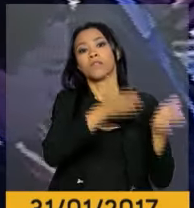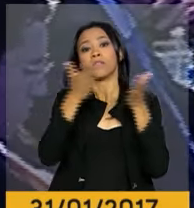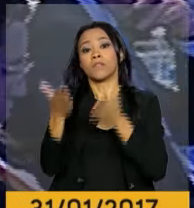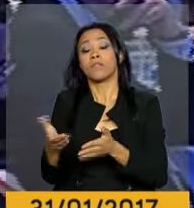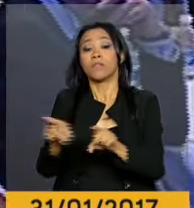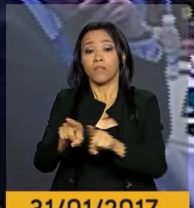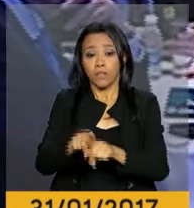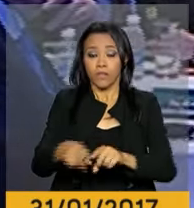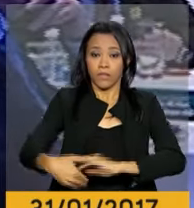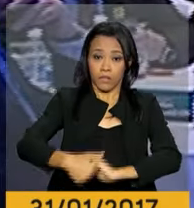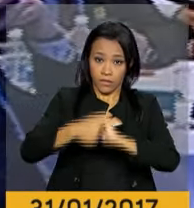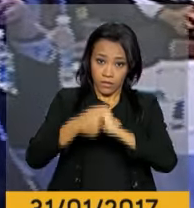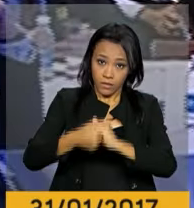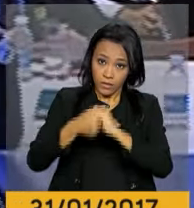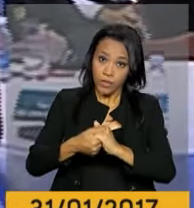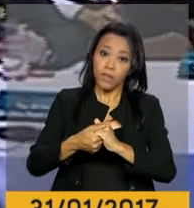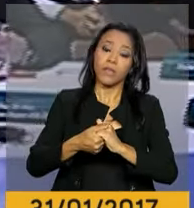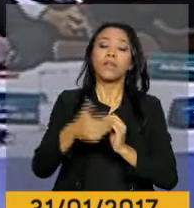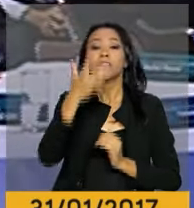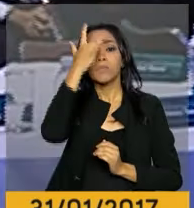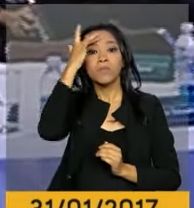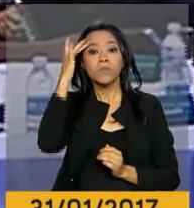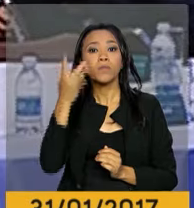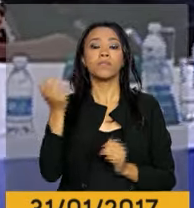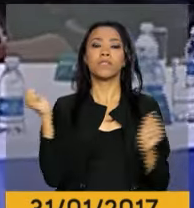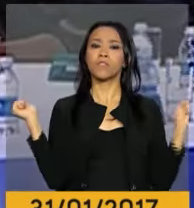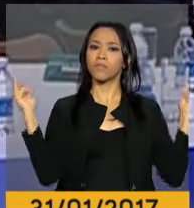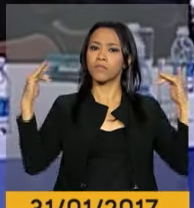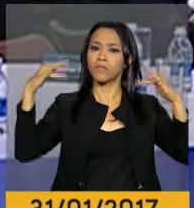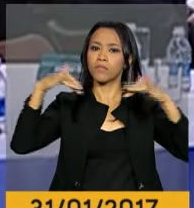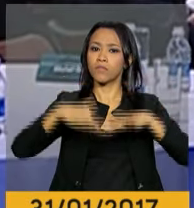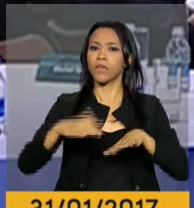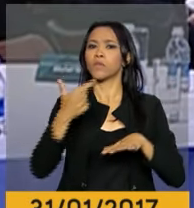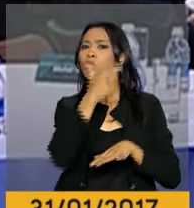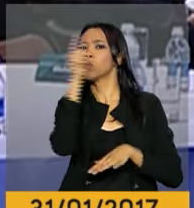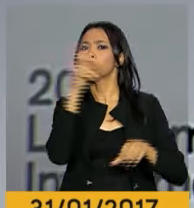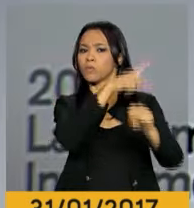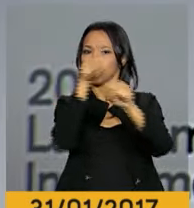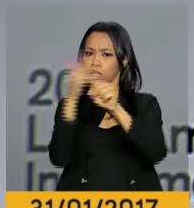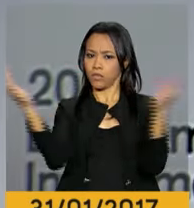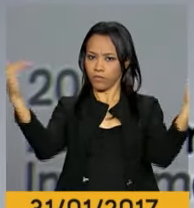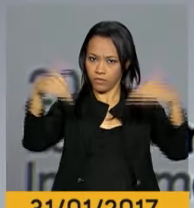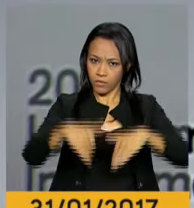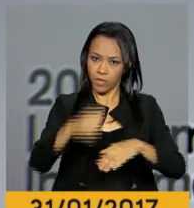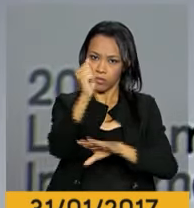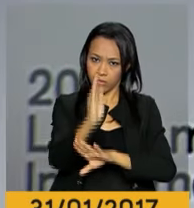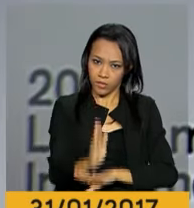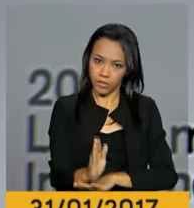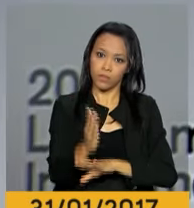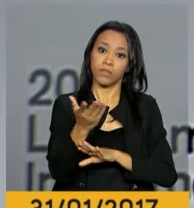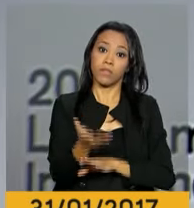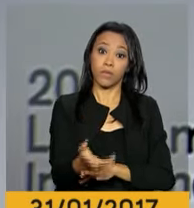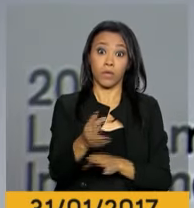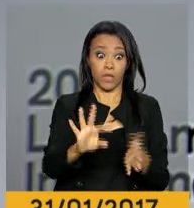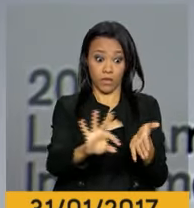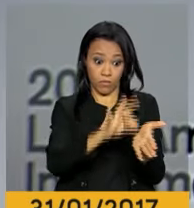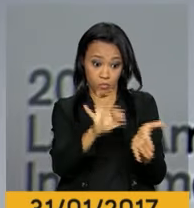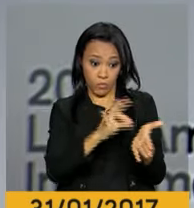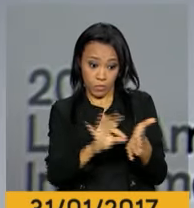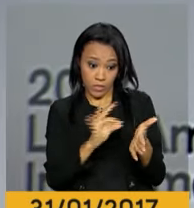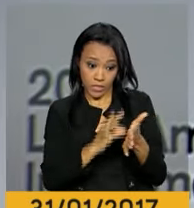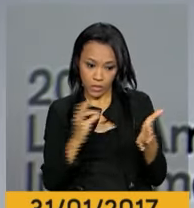também aqueles que vieram eh do exterior já que tive notícia de que muitos os inscritos